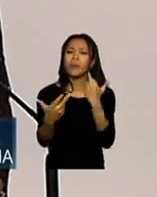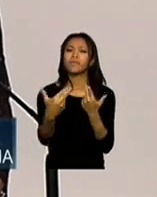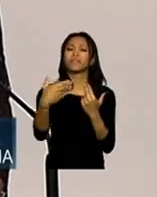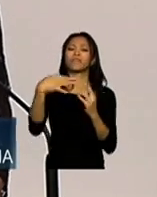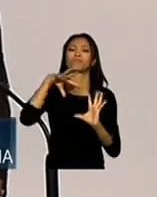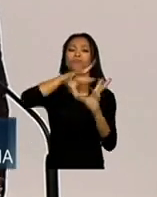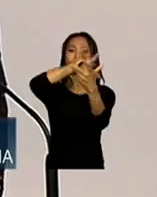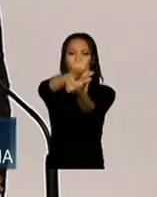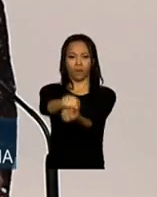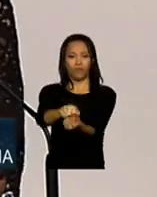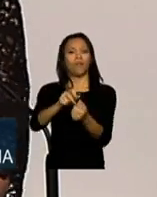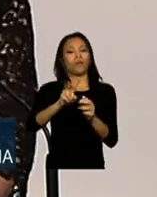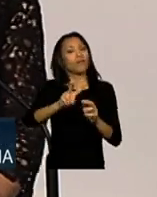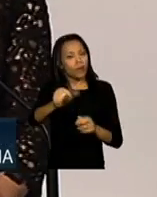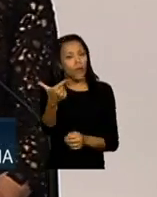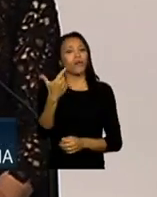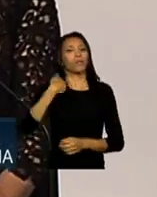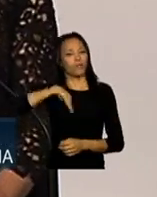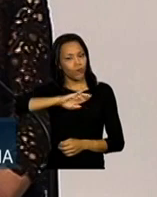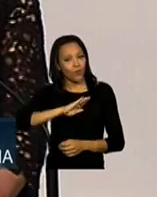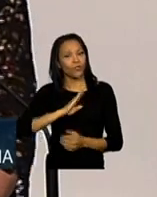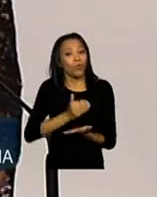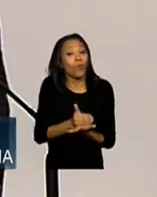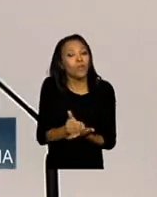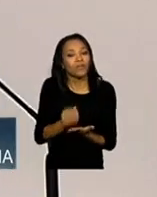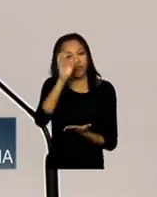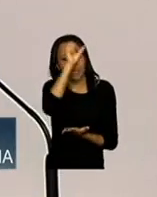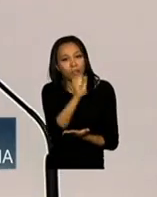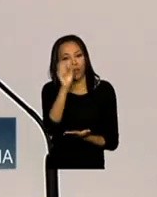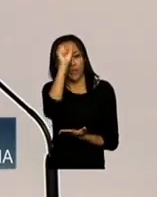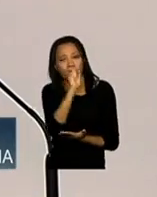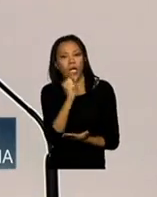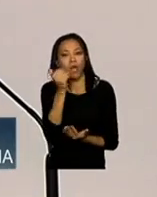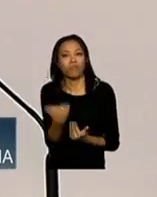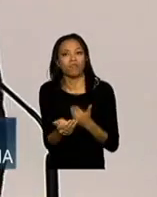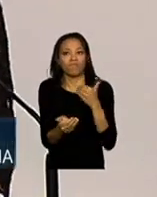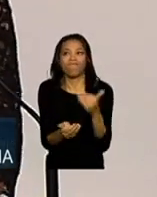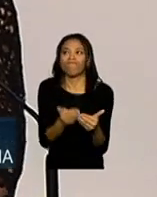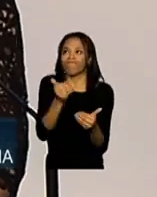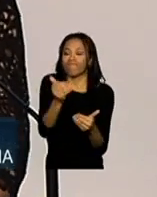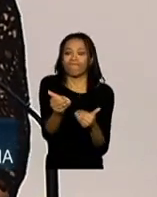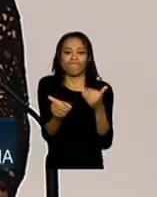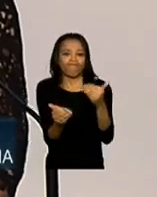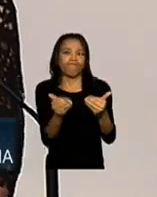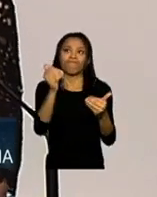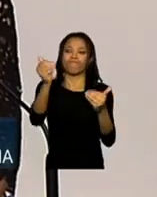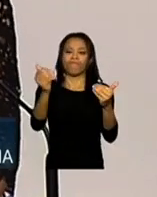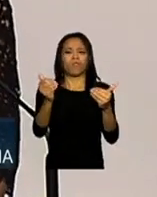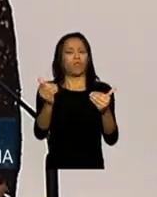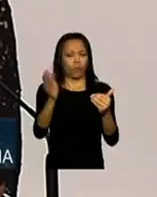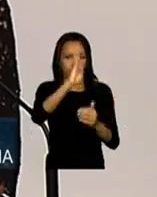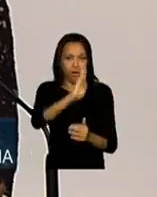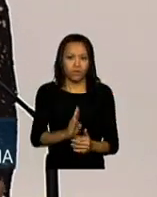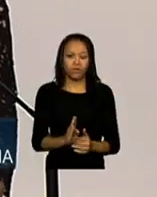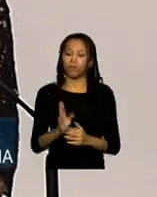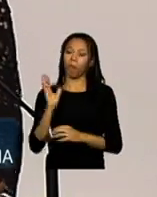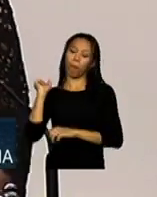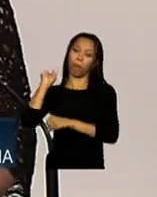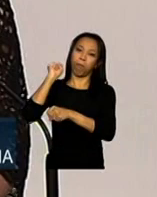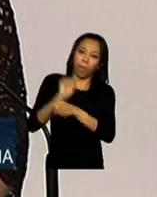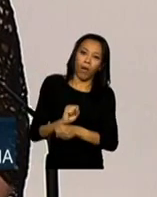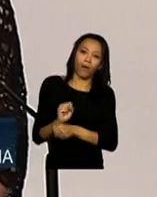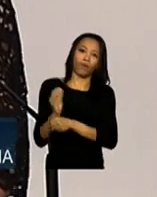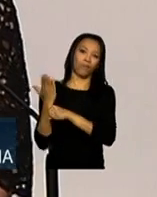estamos no momento da curva de aprendizado. O Brasil, há muito, parou de investir